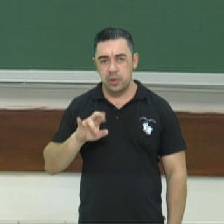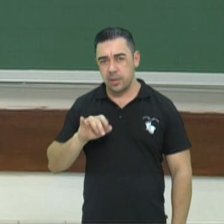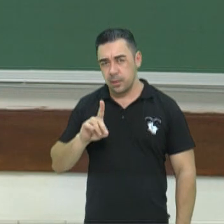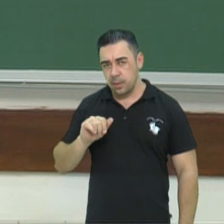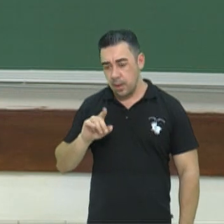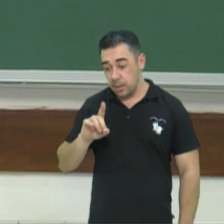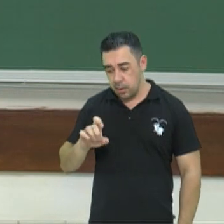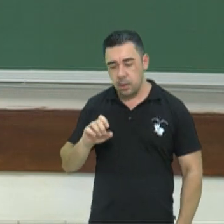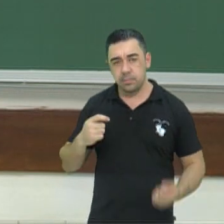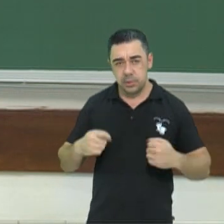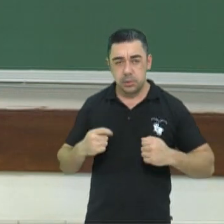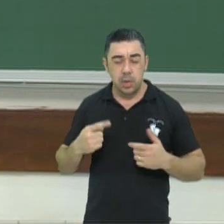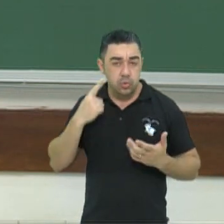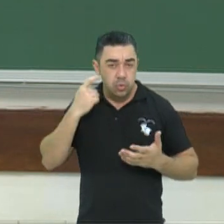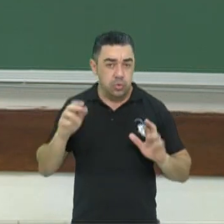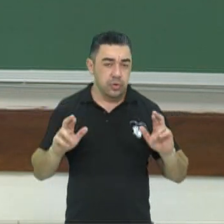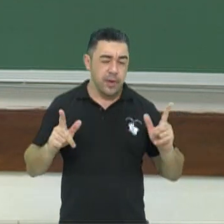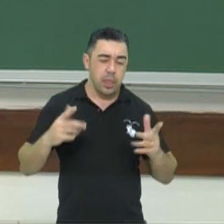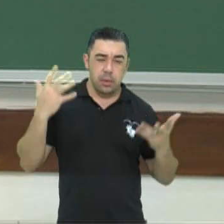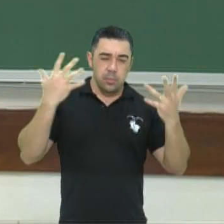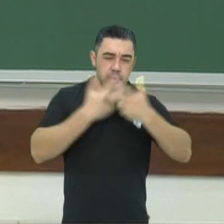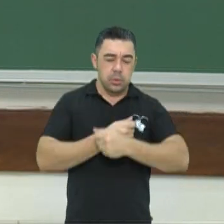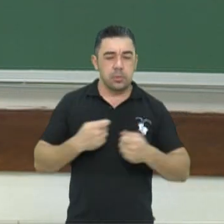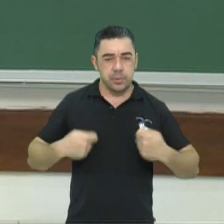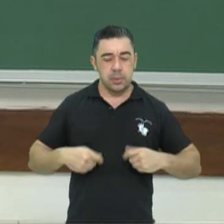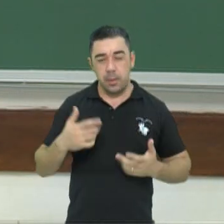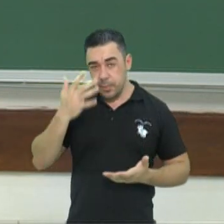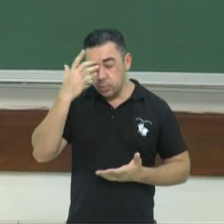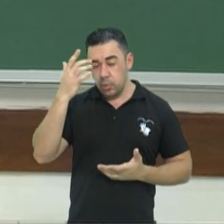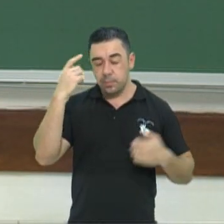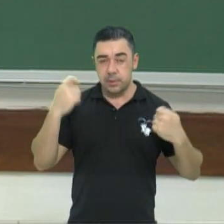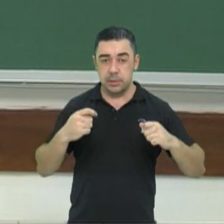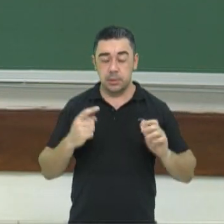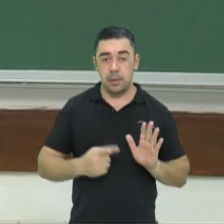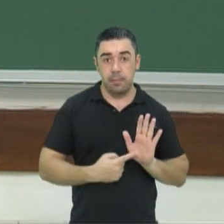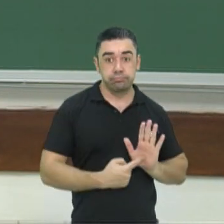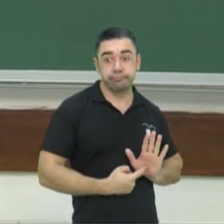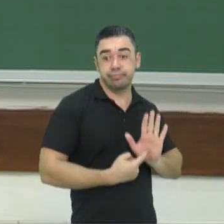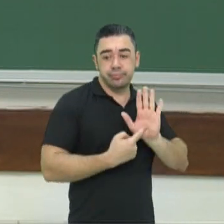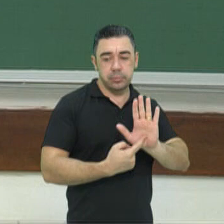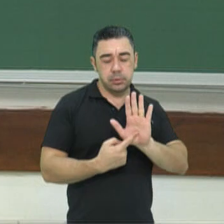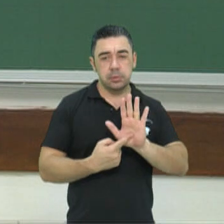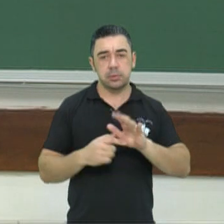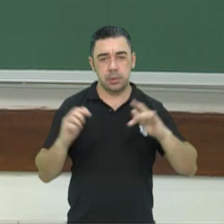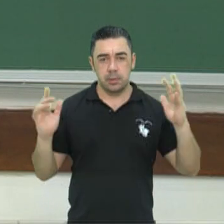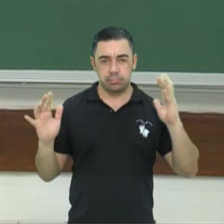acredito, ou muito bonito, enfim, o artista tem que se destacar no meio da multidão, no meio